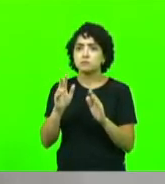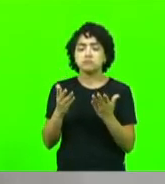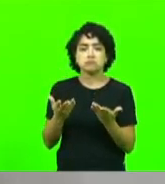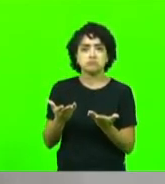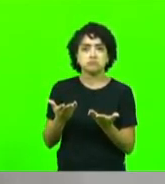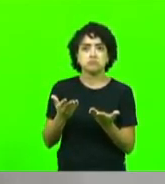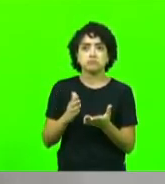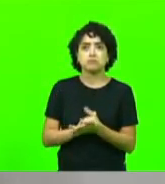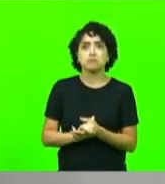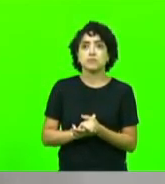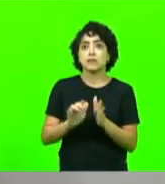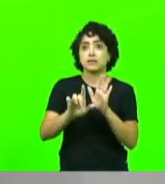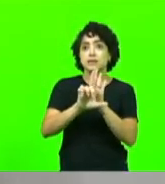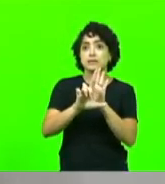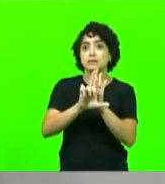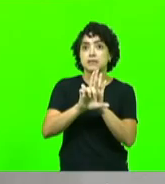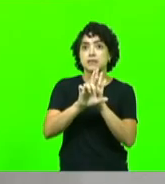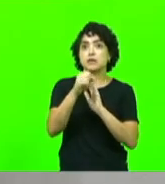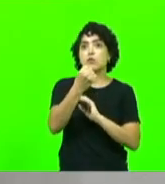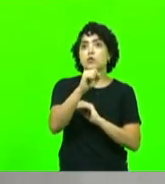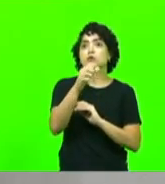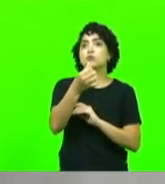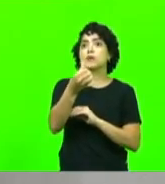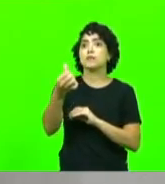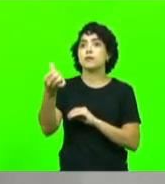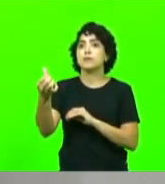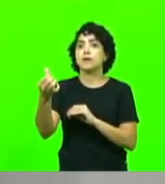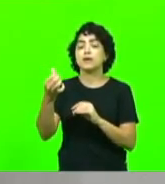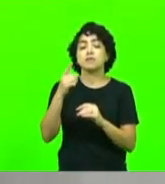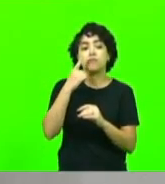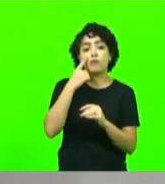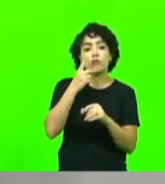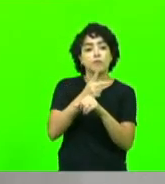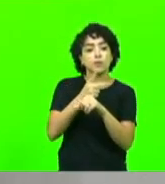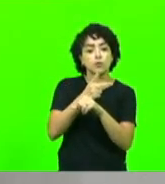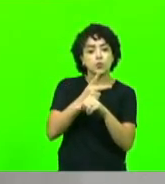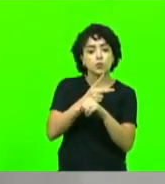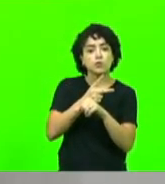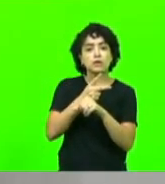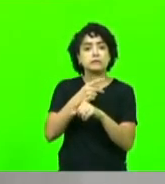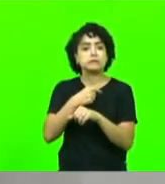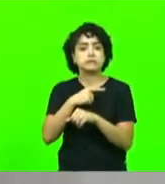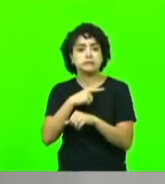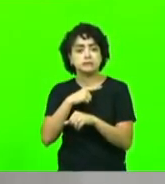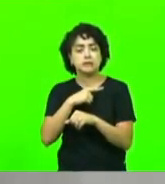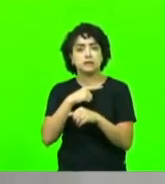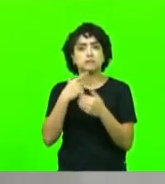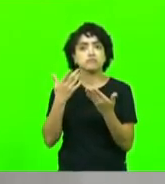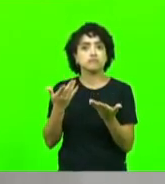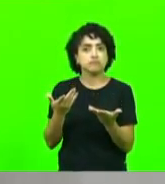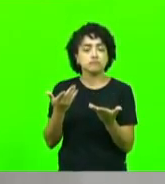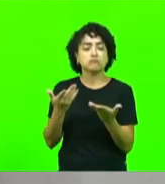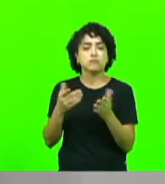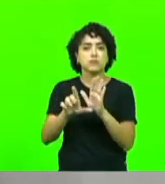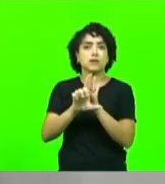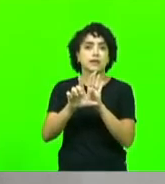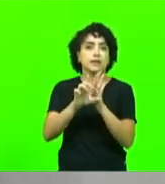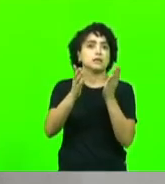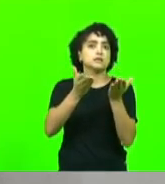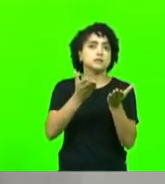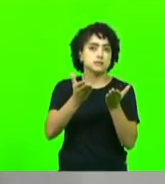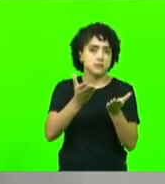Lei 8666, eu vou procurar ver se existe, porque eu já li a Lei 8666, Lei de Licitações, para ver